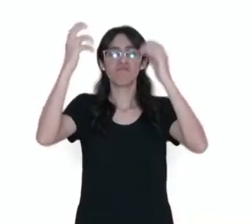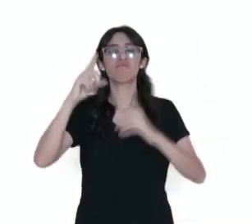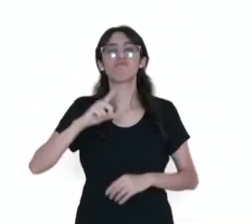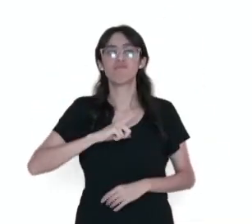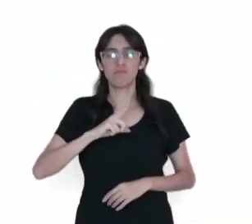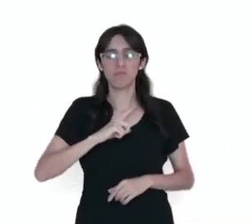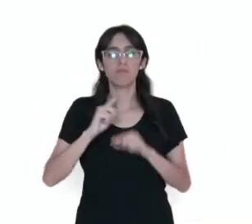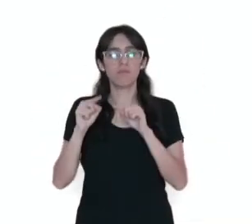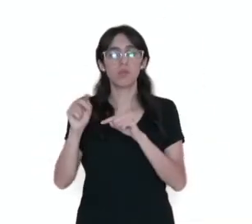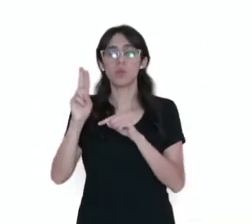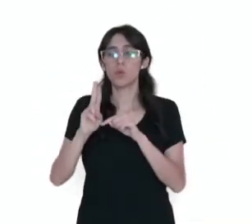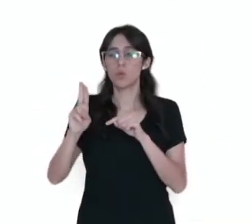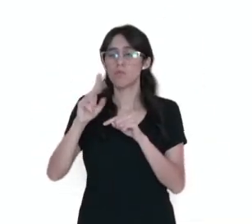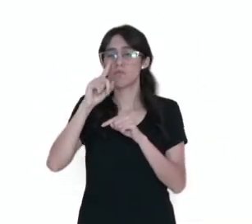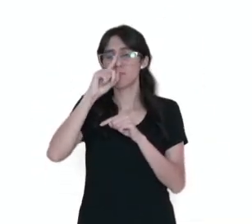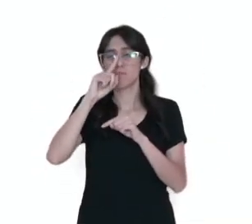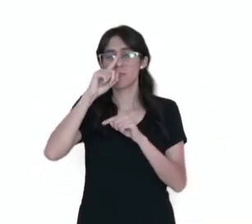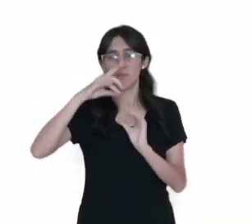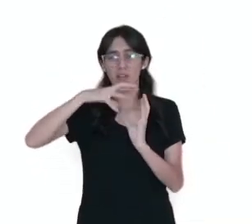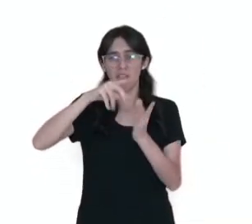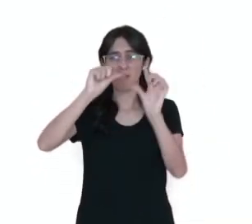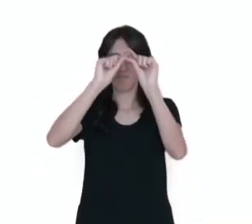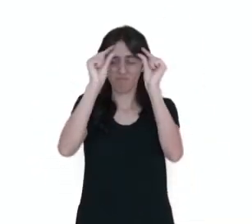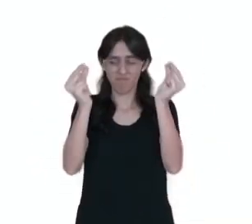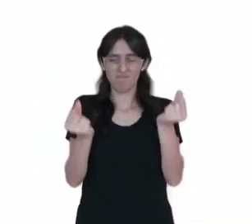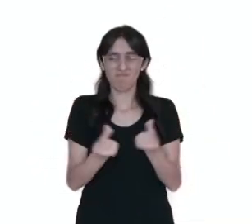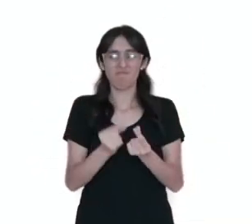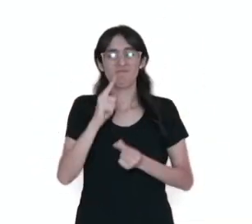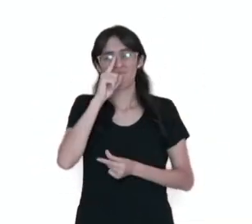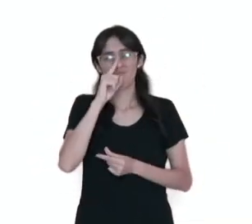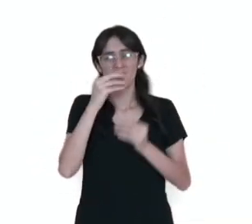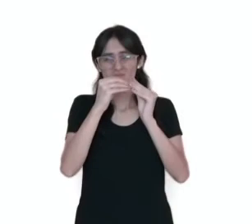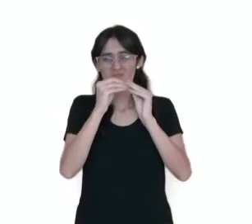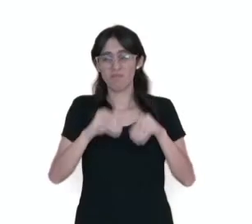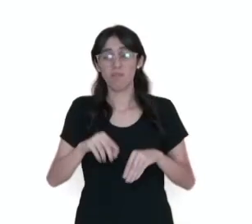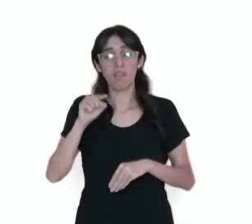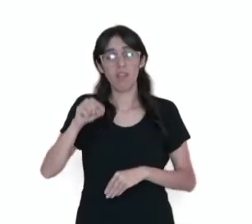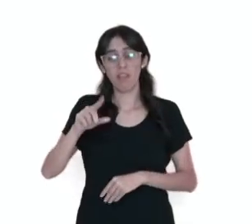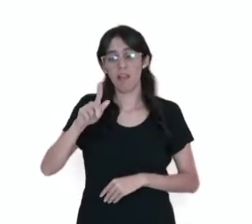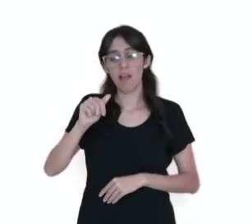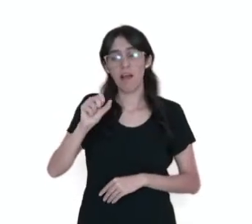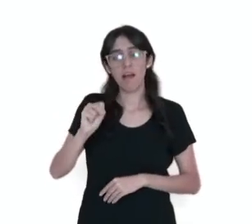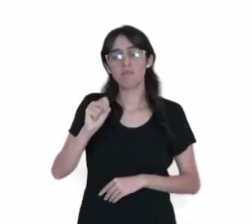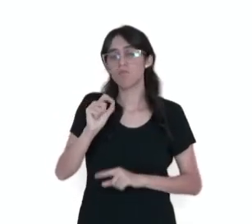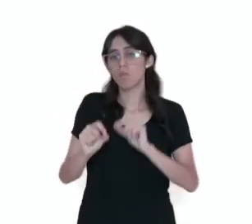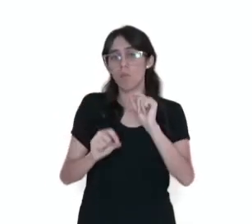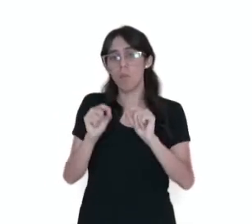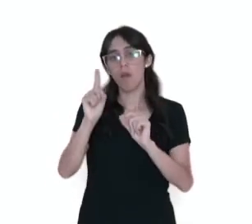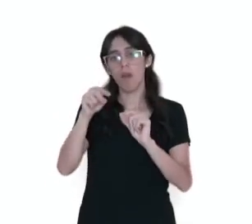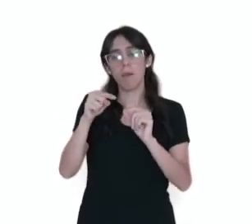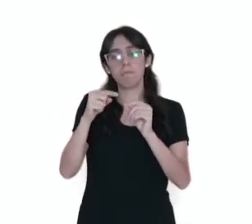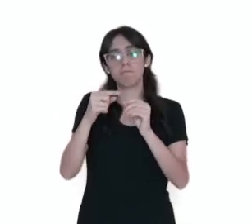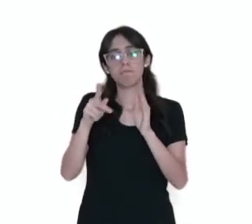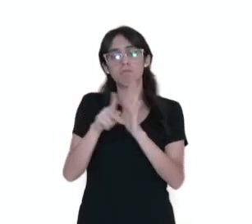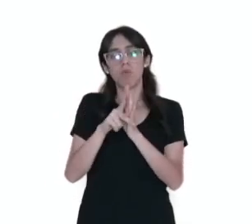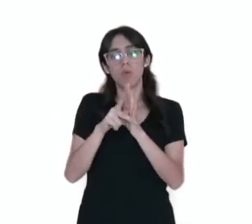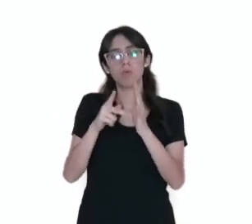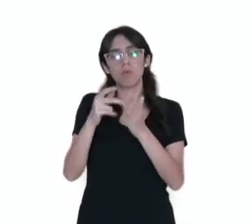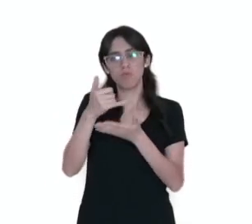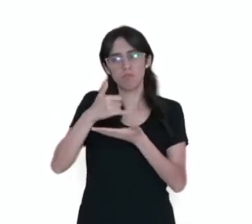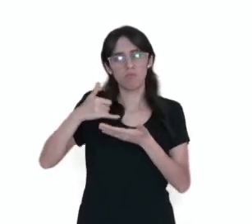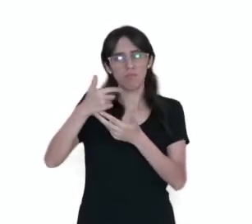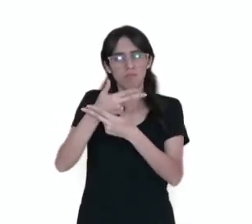mais comuns poluentes atmosféricos. As principais fontes de emissão deste gás são a queima de combustíveis fósseis e